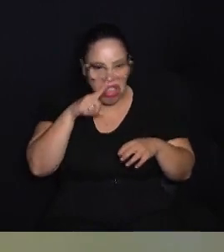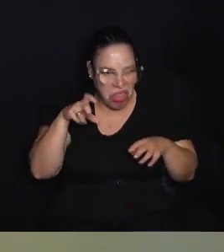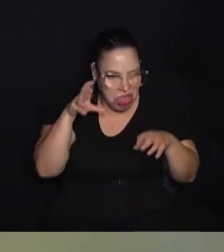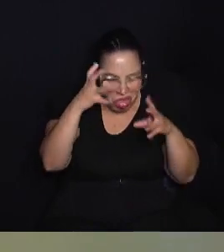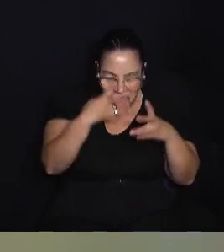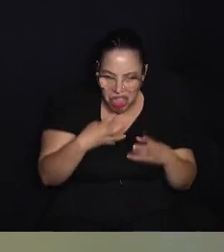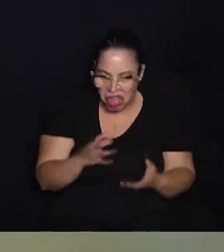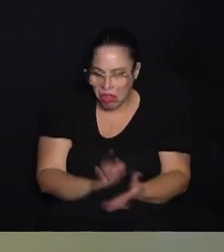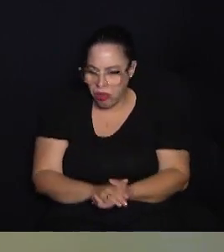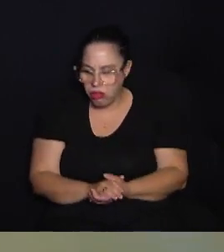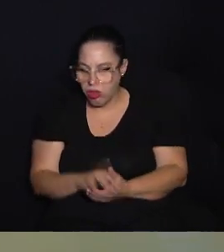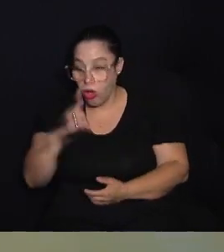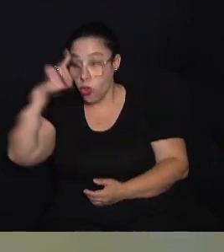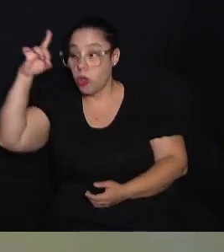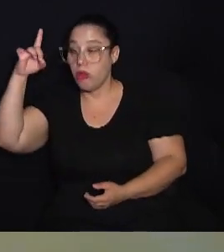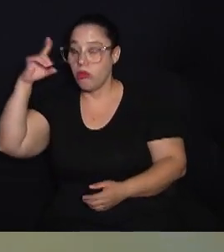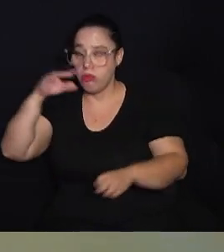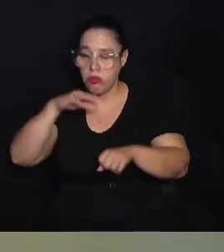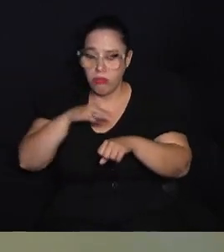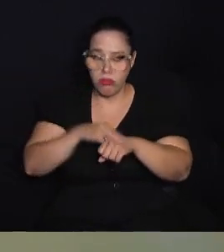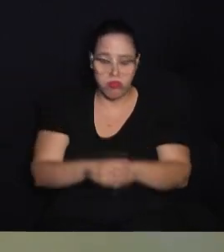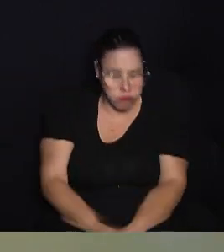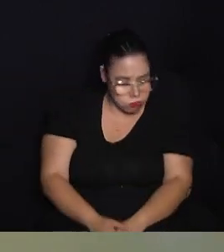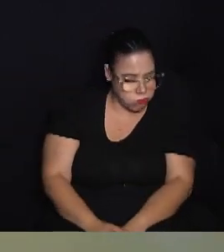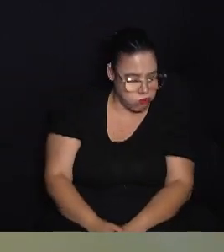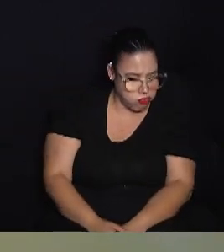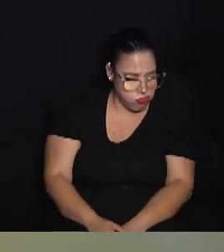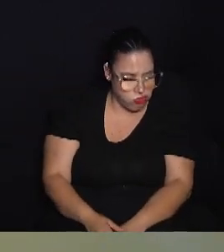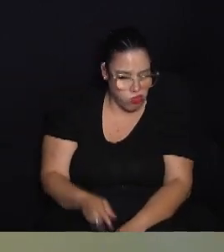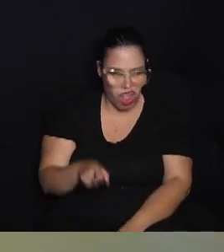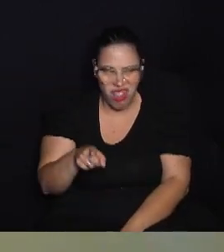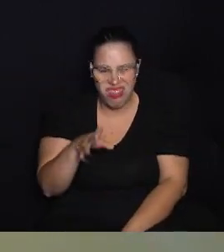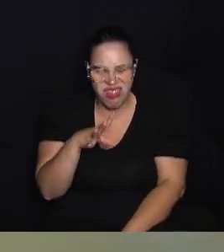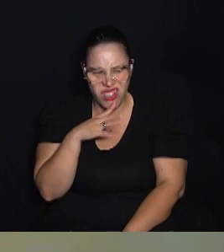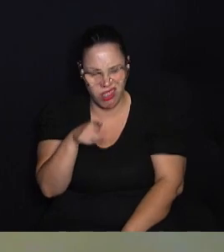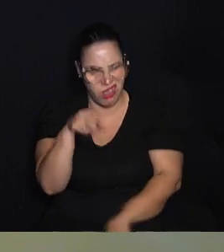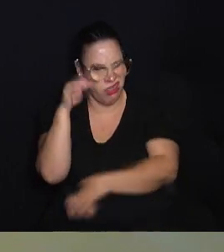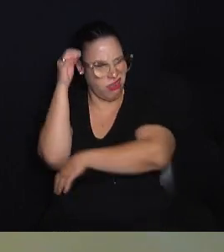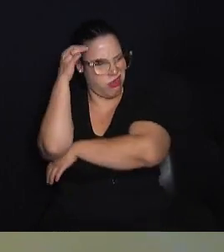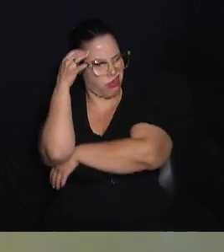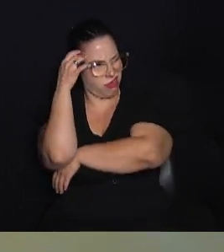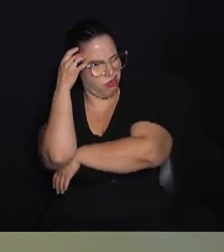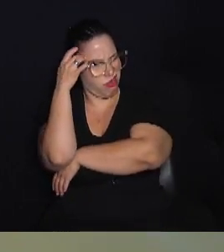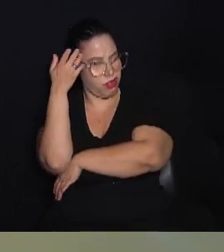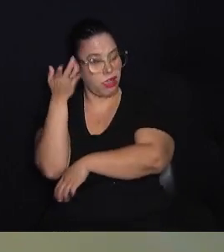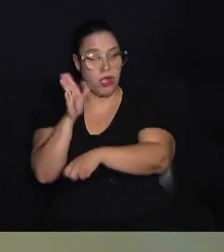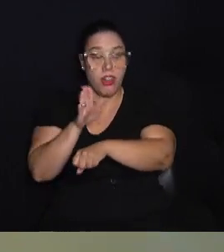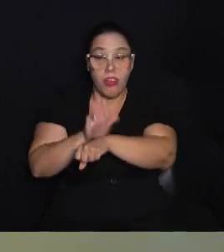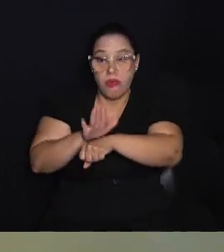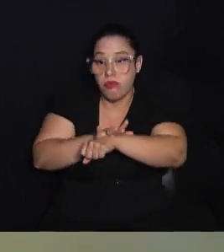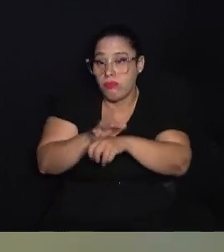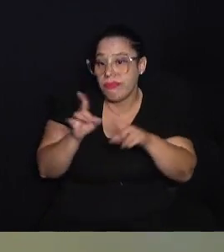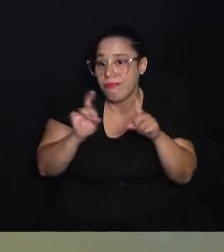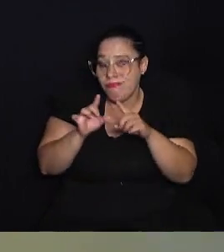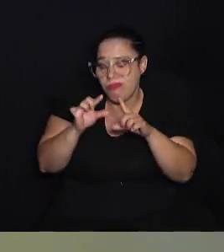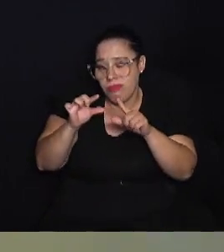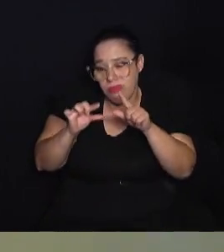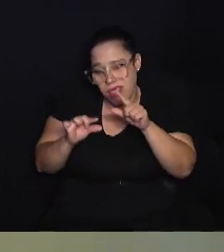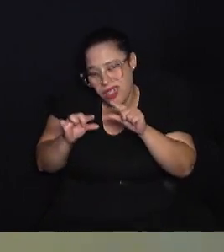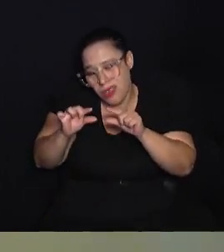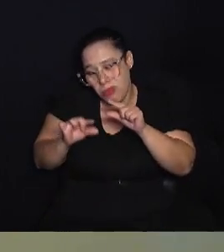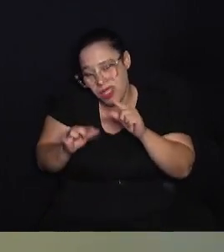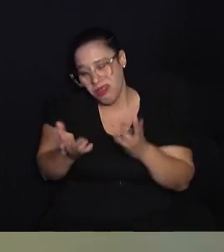está trocando o dia pela noite, não reconhece mais ninguém. Nesse momento, aí a gente não tem como ajudar muito. A gente vai minimizar